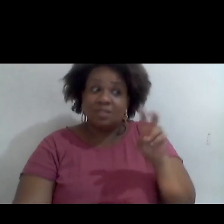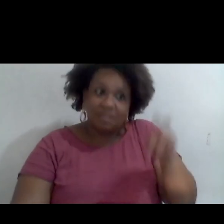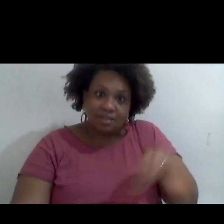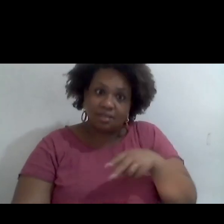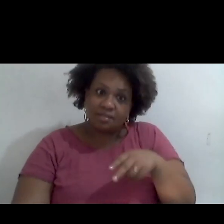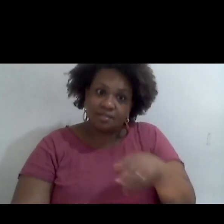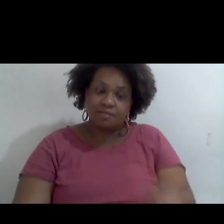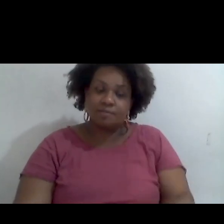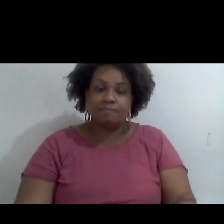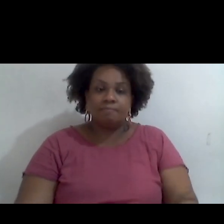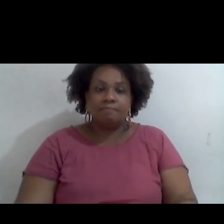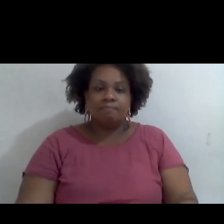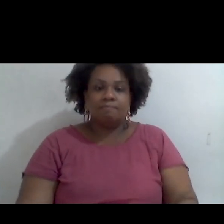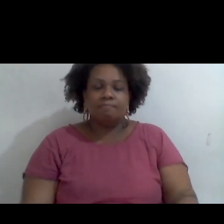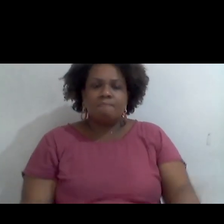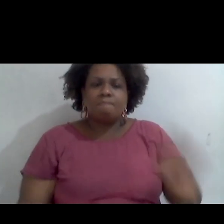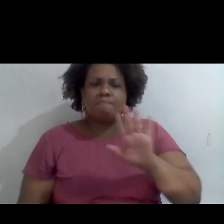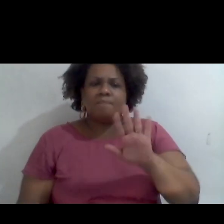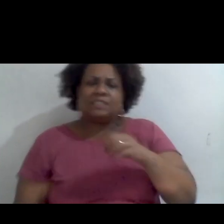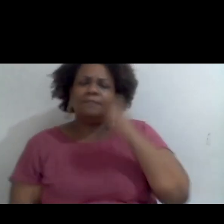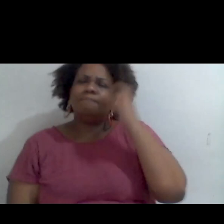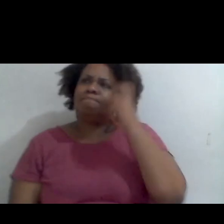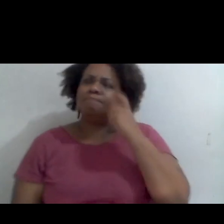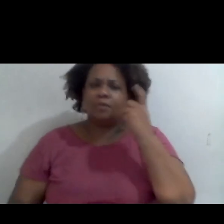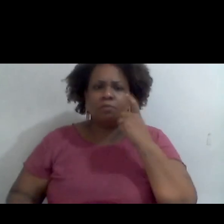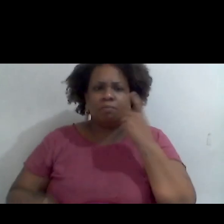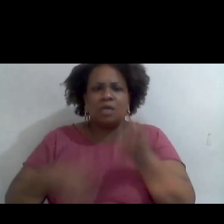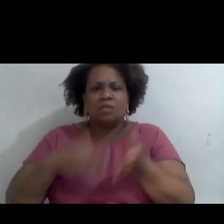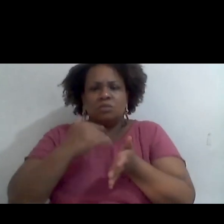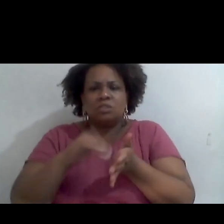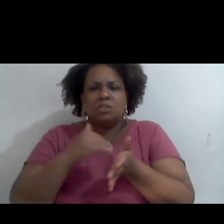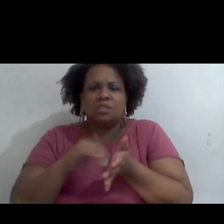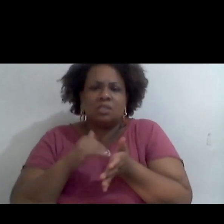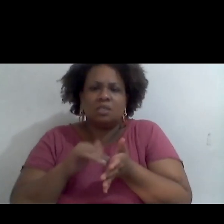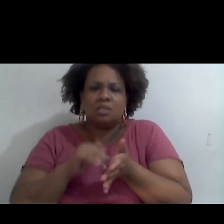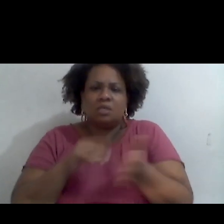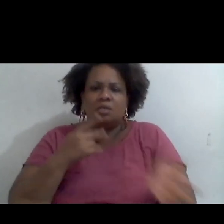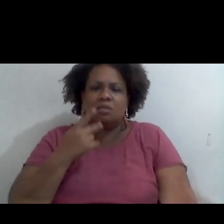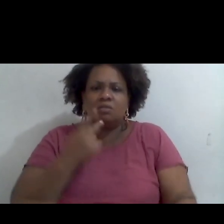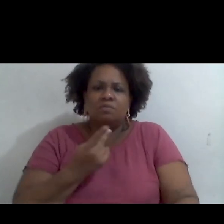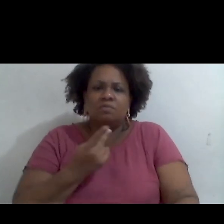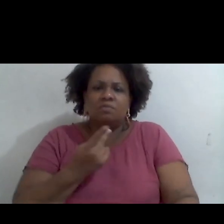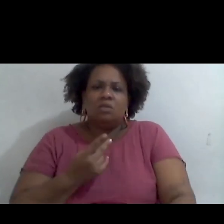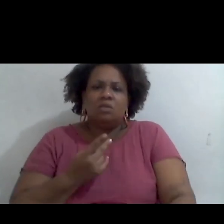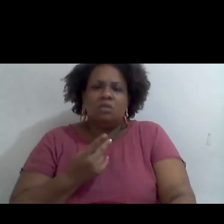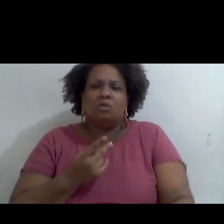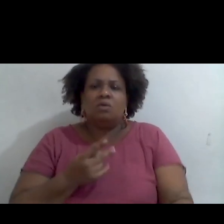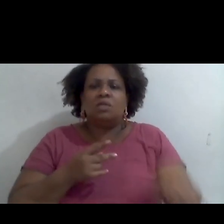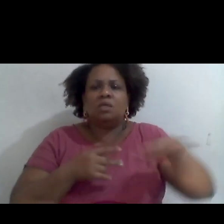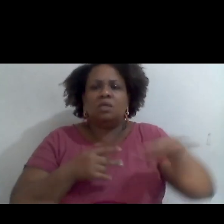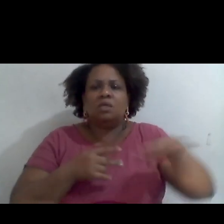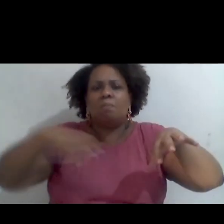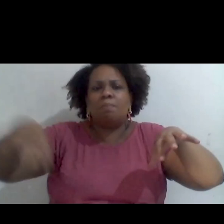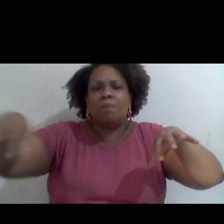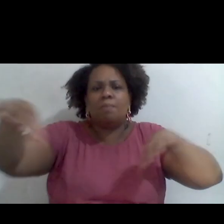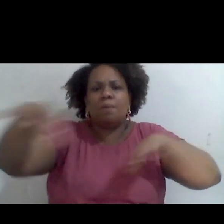Mas fiquei muito preocupado com a fala do secretário quando ele disse que vão ocorrer intercâmbios internacionais. Eu não sei